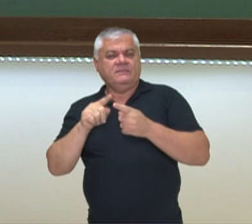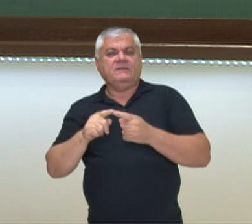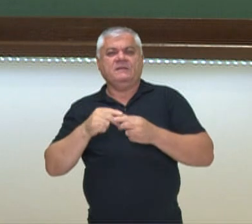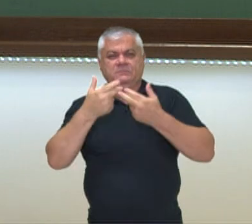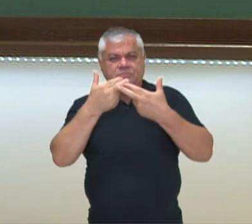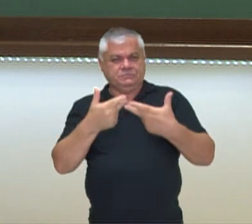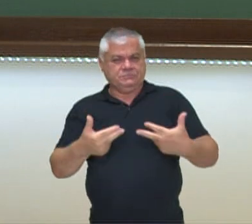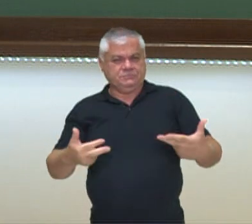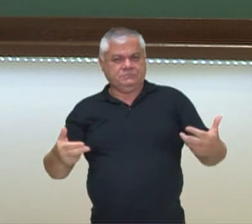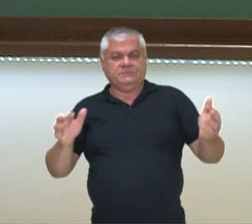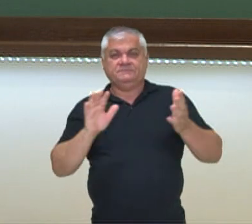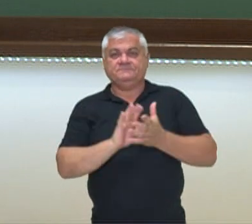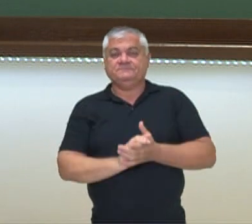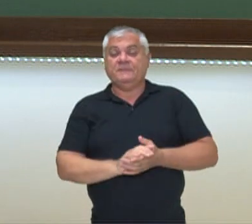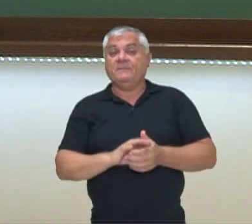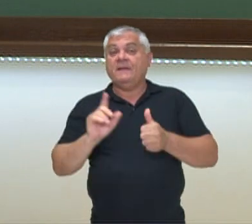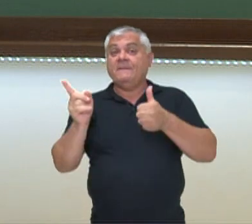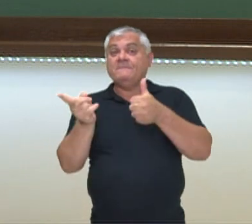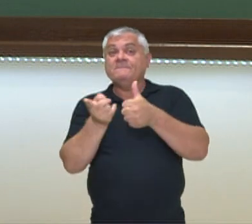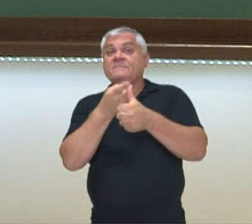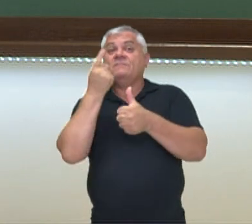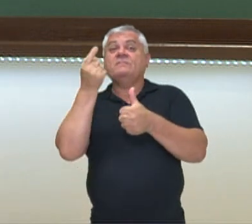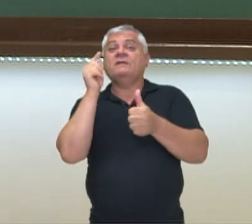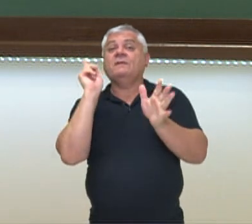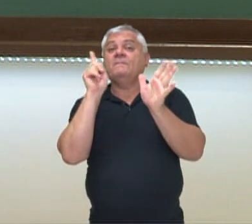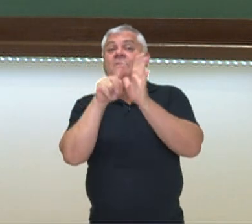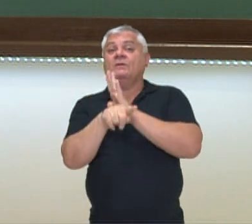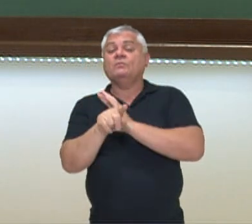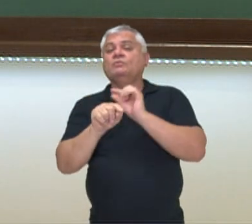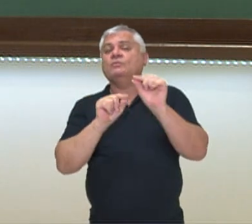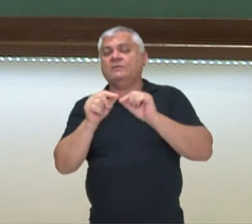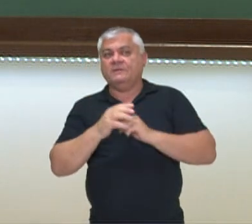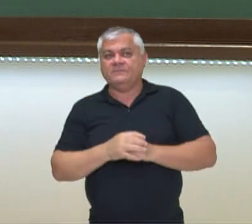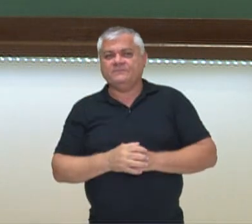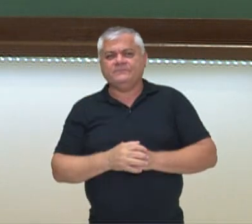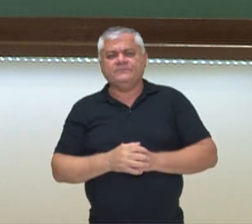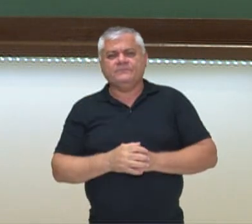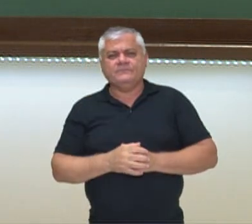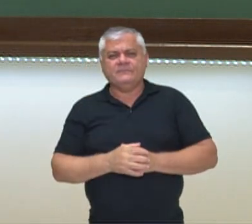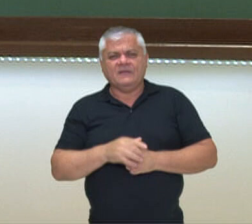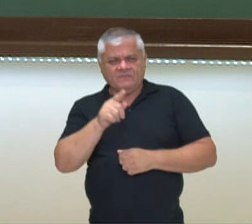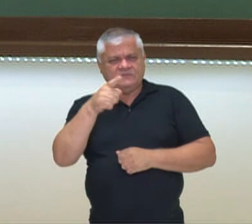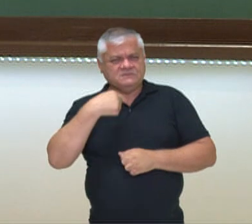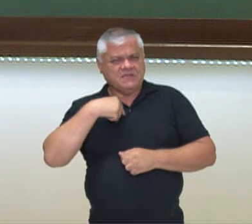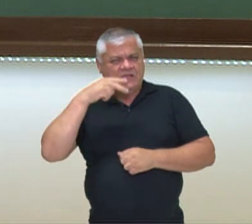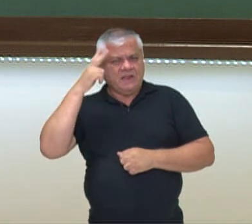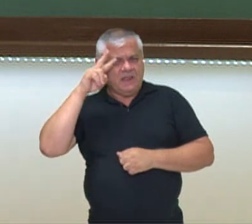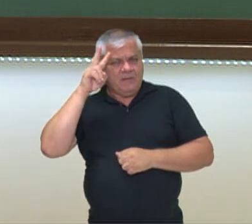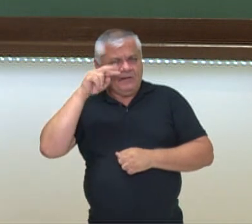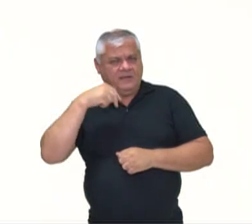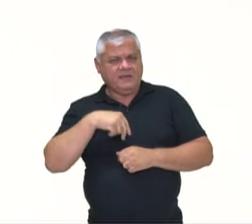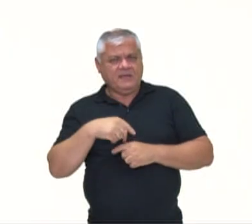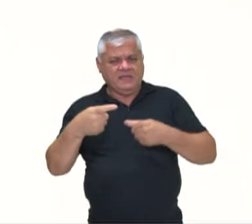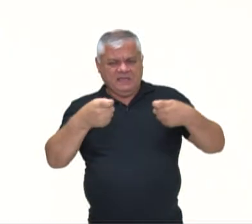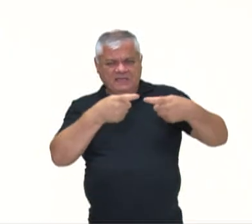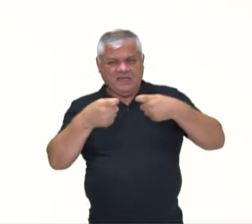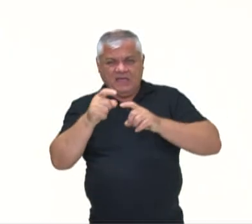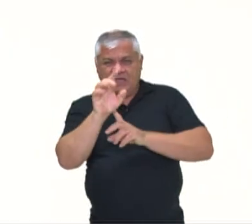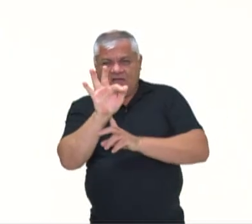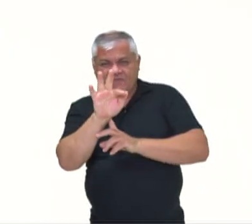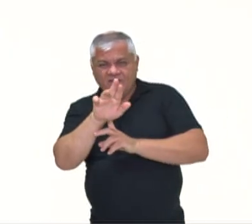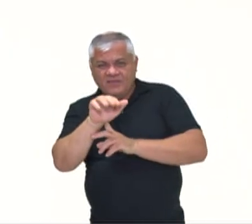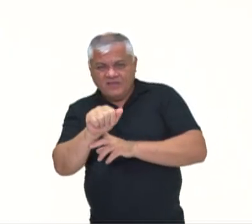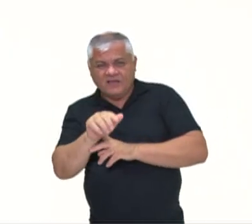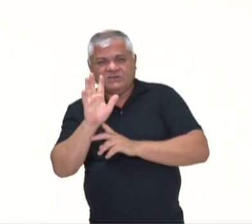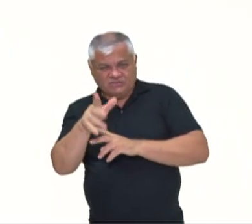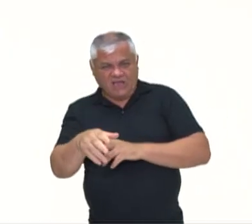particularidades. Para isso, o primeiro questionamento que devemos fazer é o seguinte: você lembra o que é Guerra Fria? Claro que você já viu